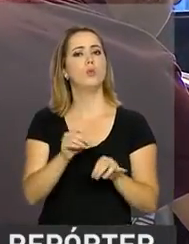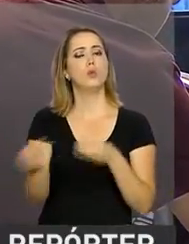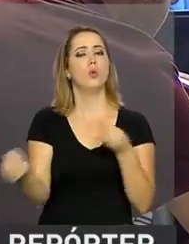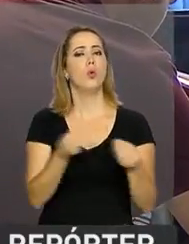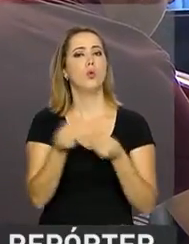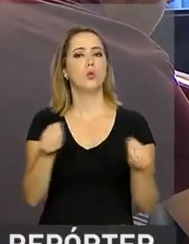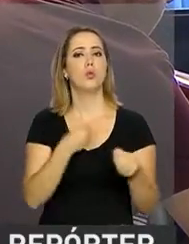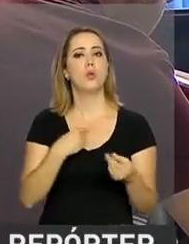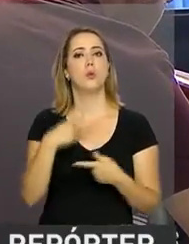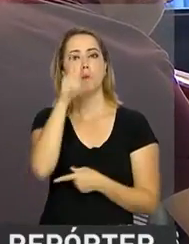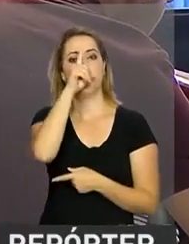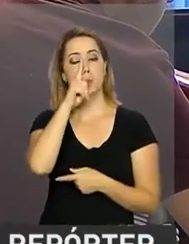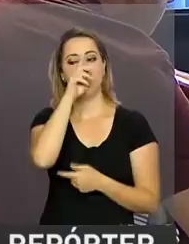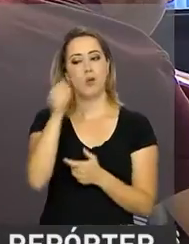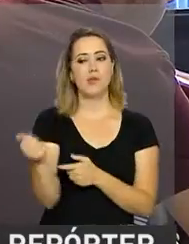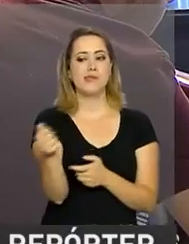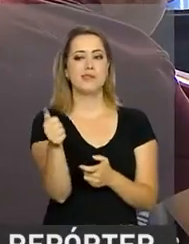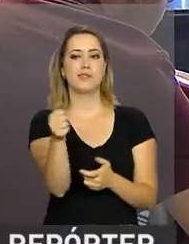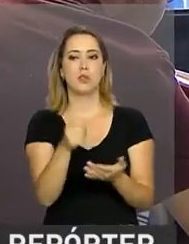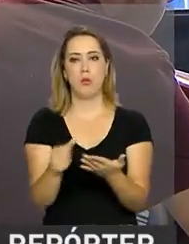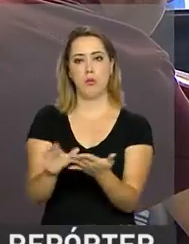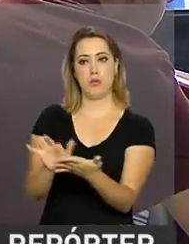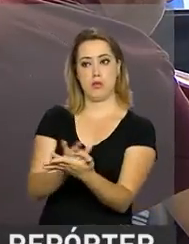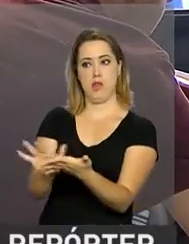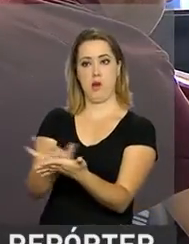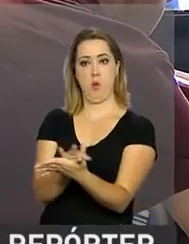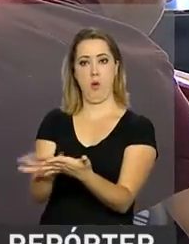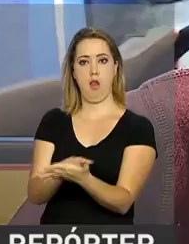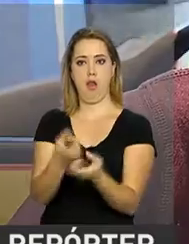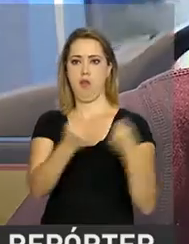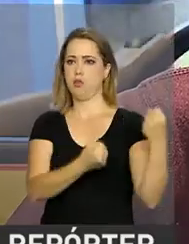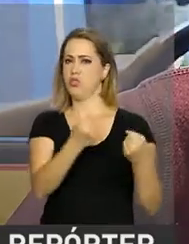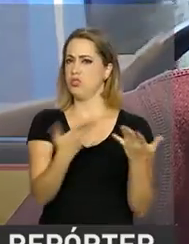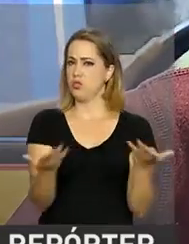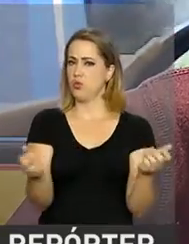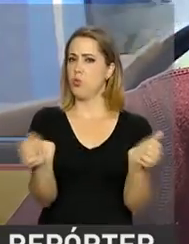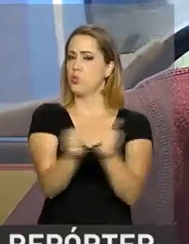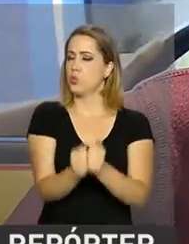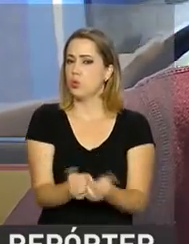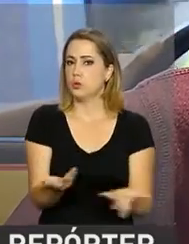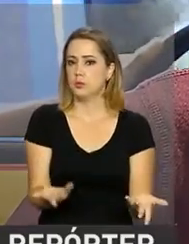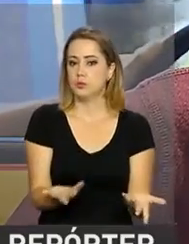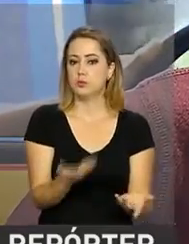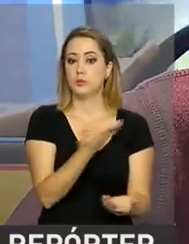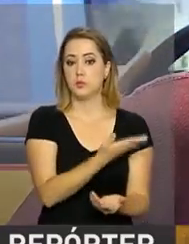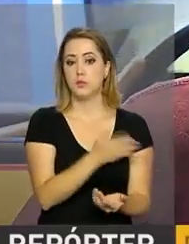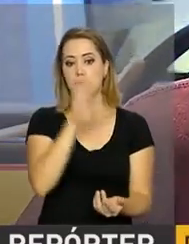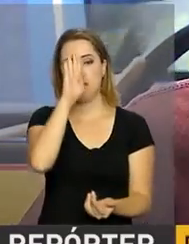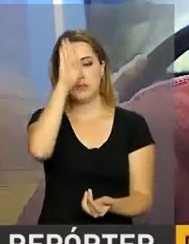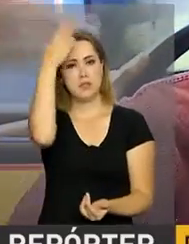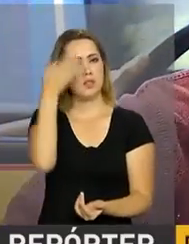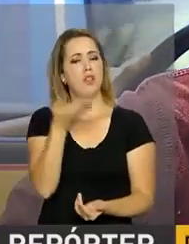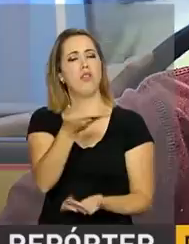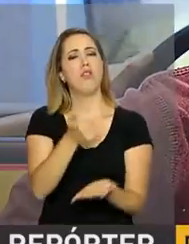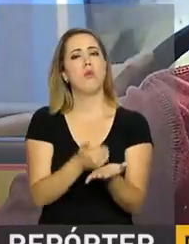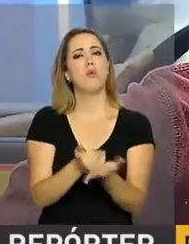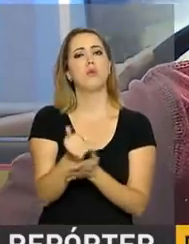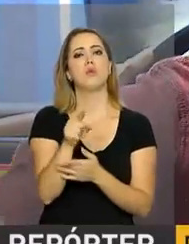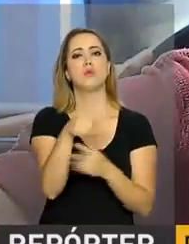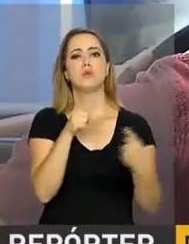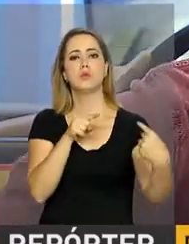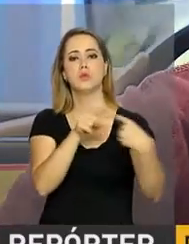perigos de manusear o celular e dirigir ao mesmo tempo aqui ele vai aprender o princípio disso pra que não fiquem